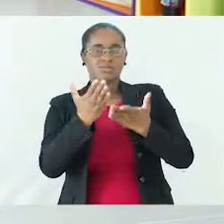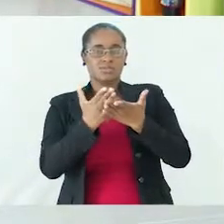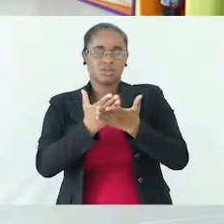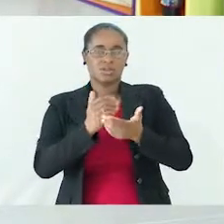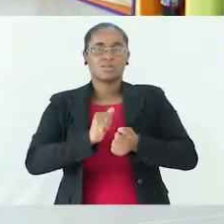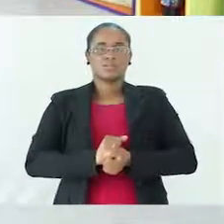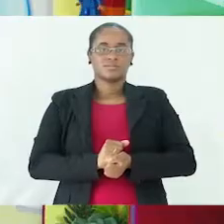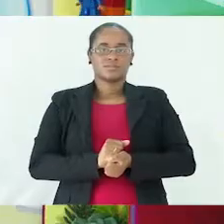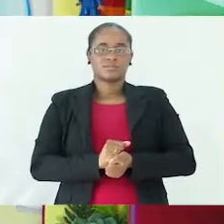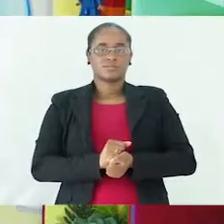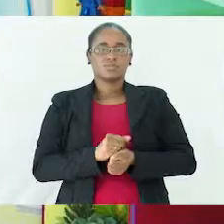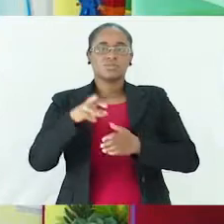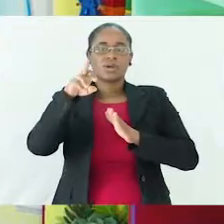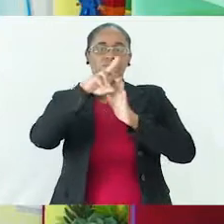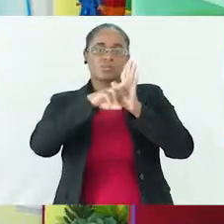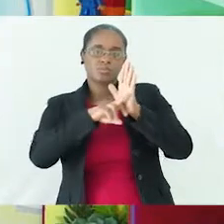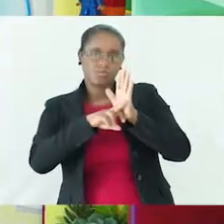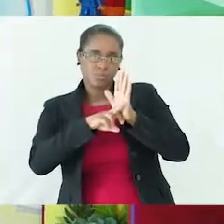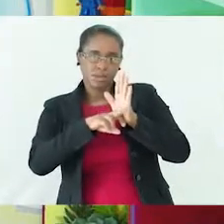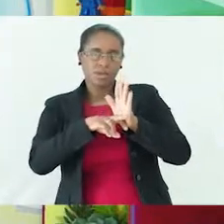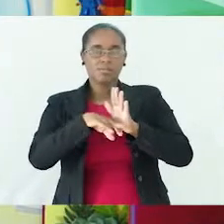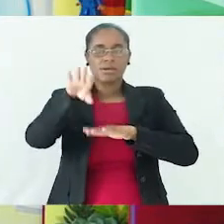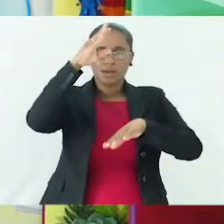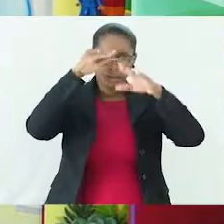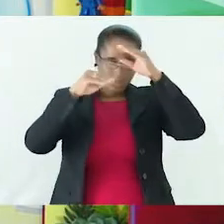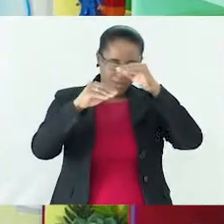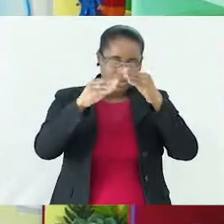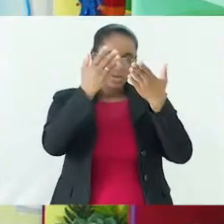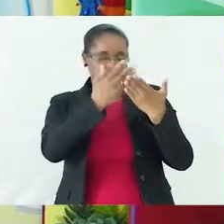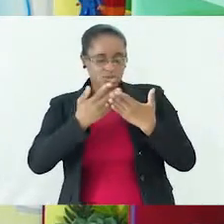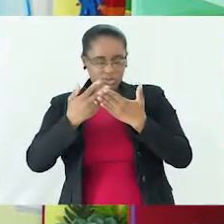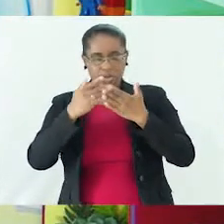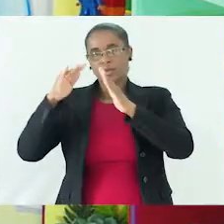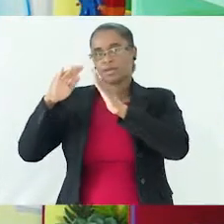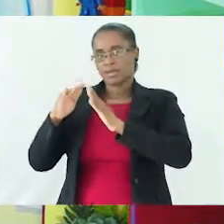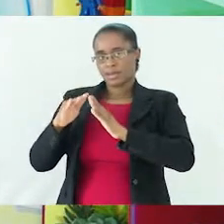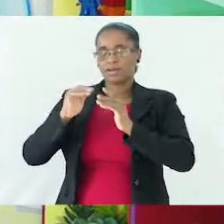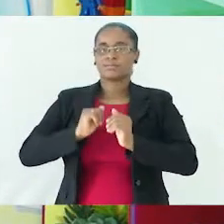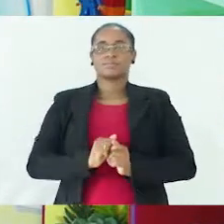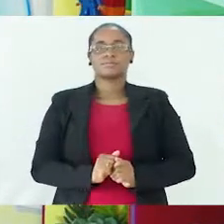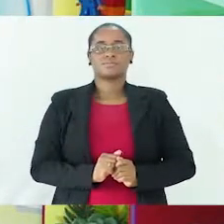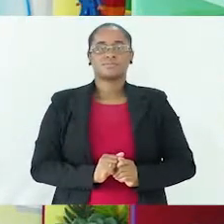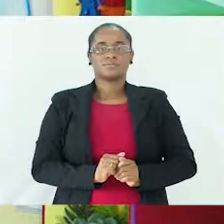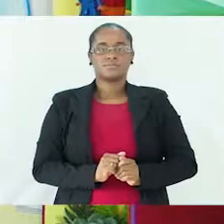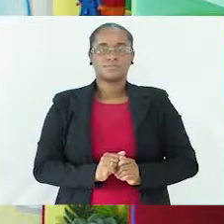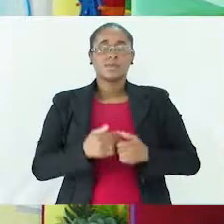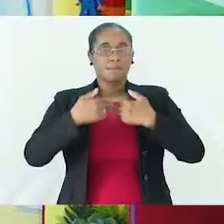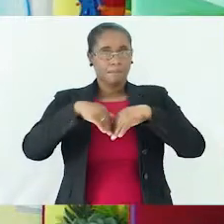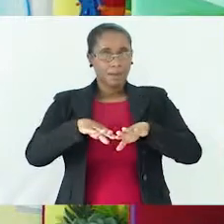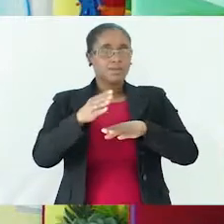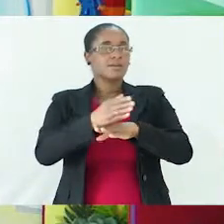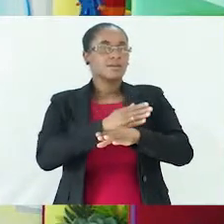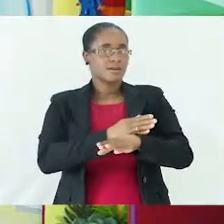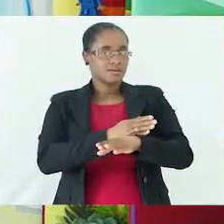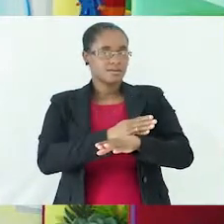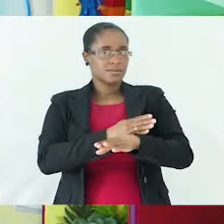de escolaridade no âmbito do programa Aprender e Estudar em Casa. Mas,